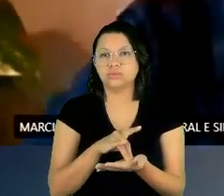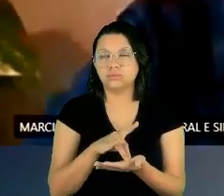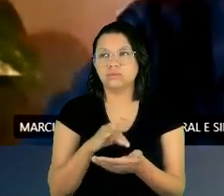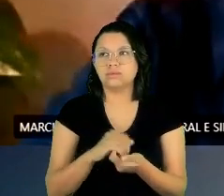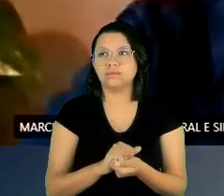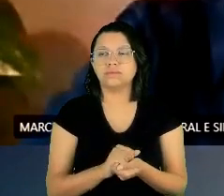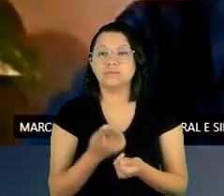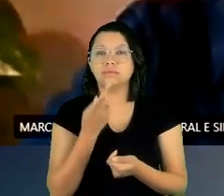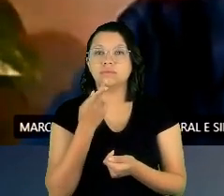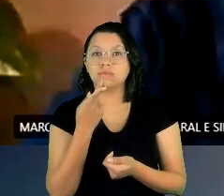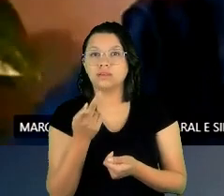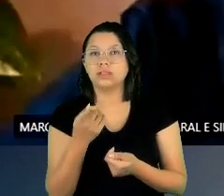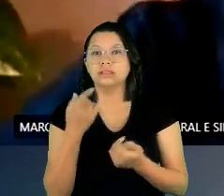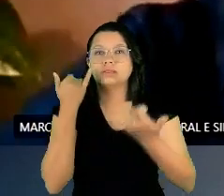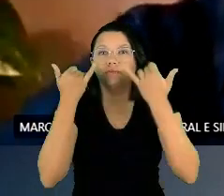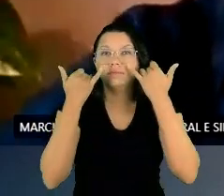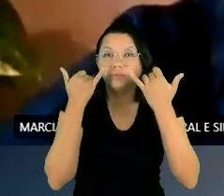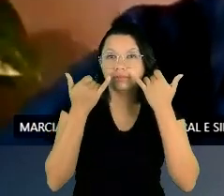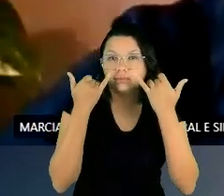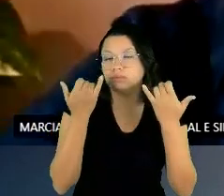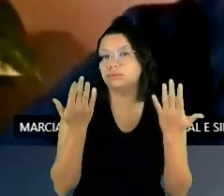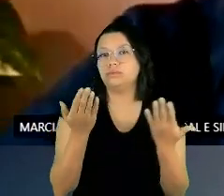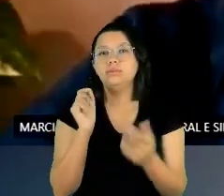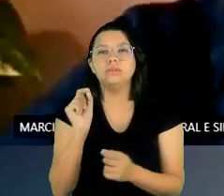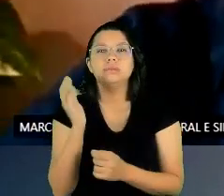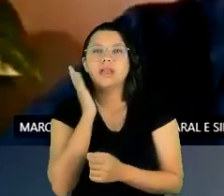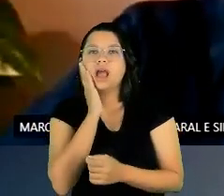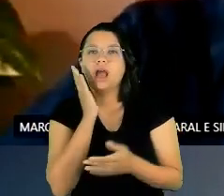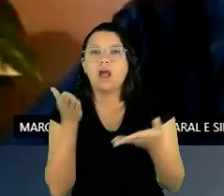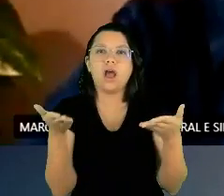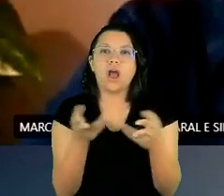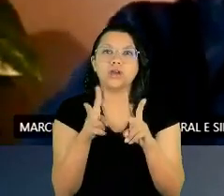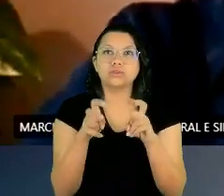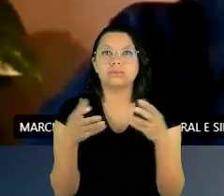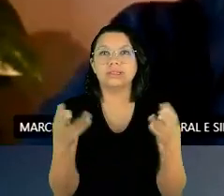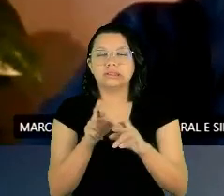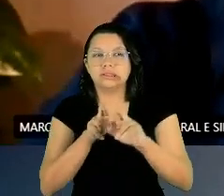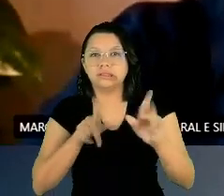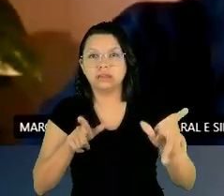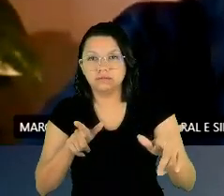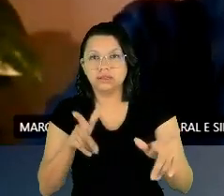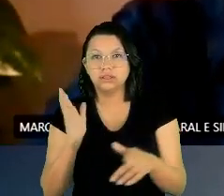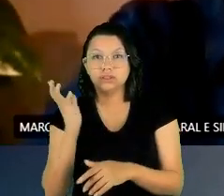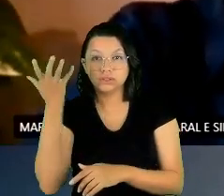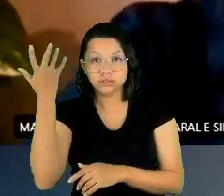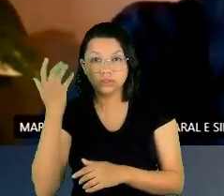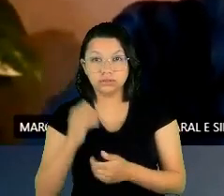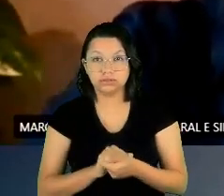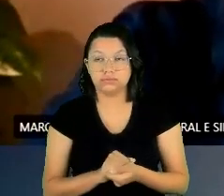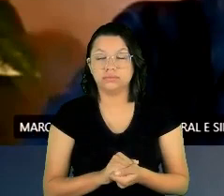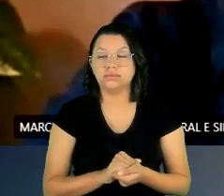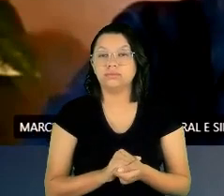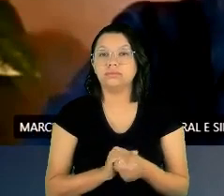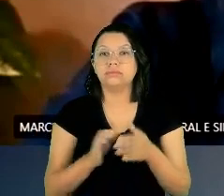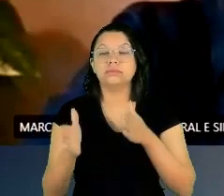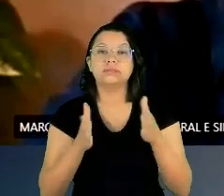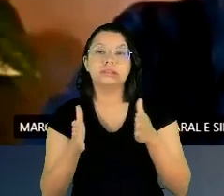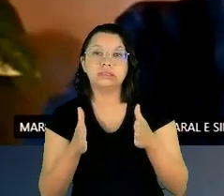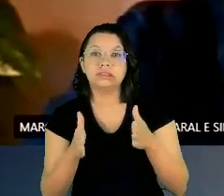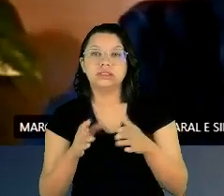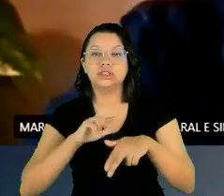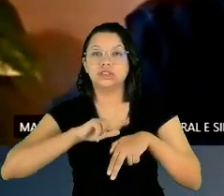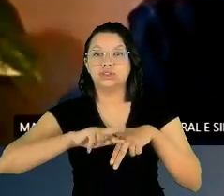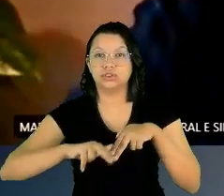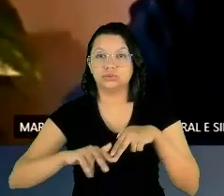estudos mesmo, né? Aí chegar falando dos dados, o que nós sabemos hoje sobre essa diferença de tomada de